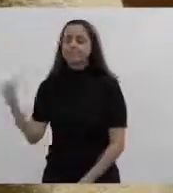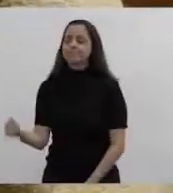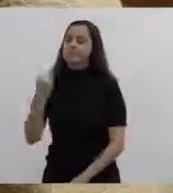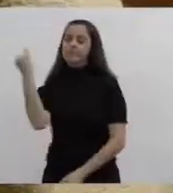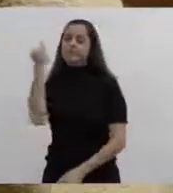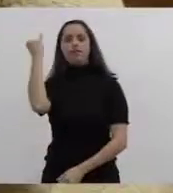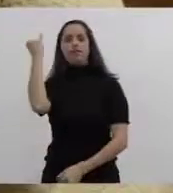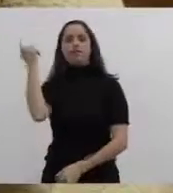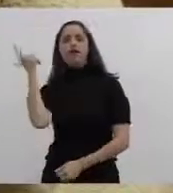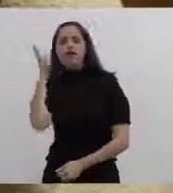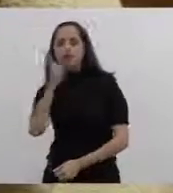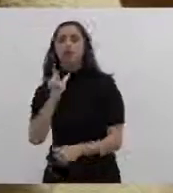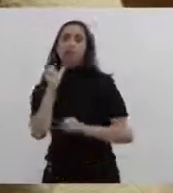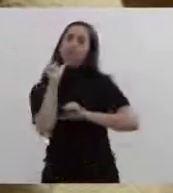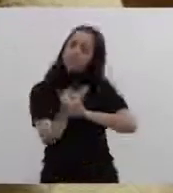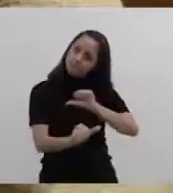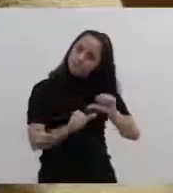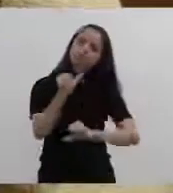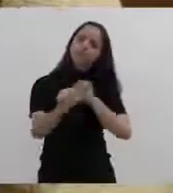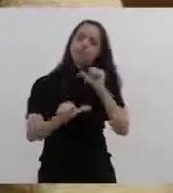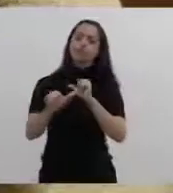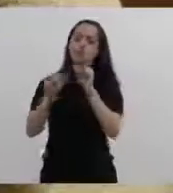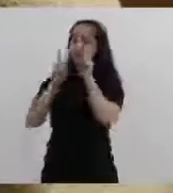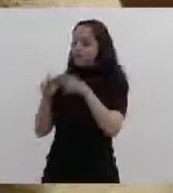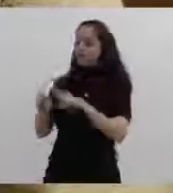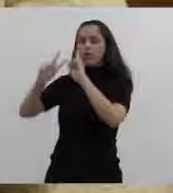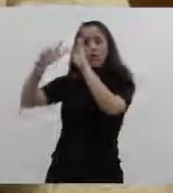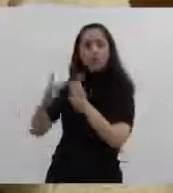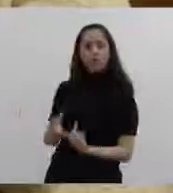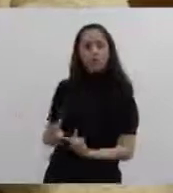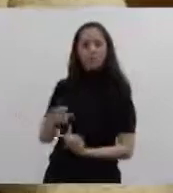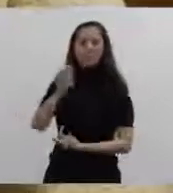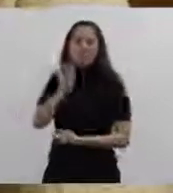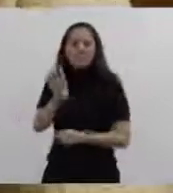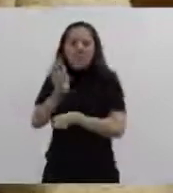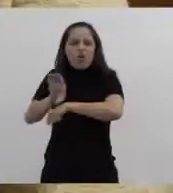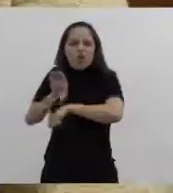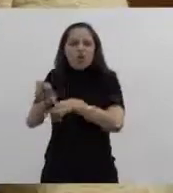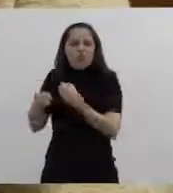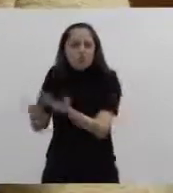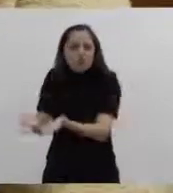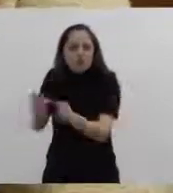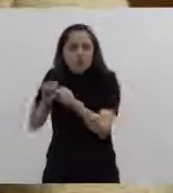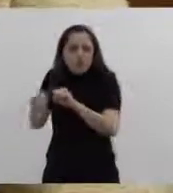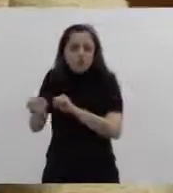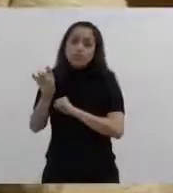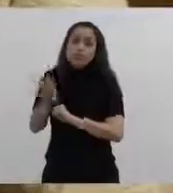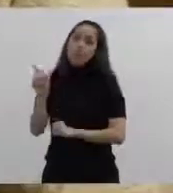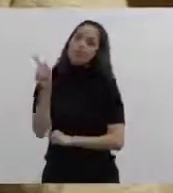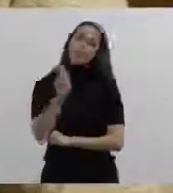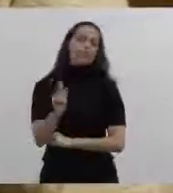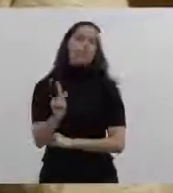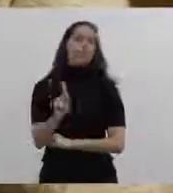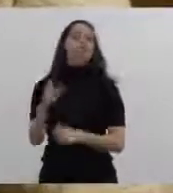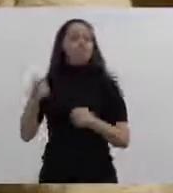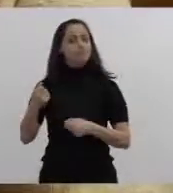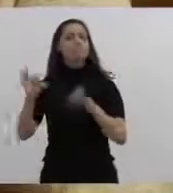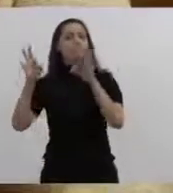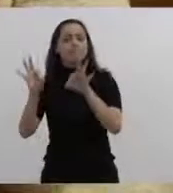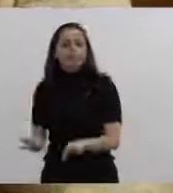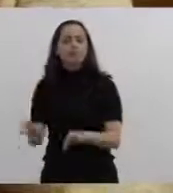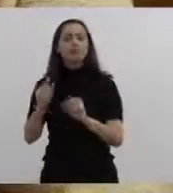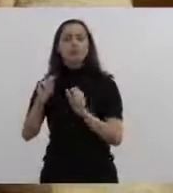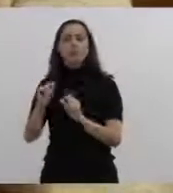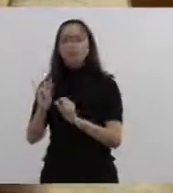com eles? O que acontece com eles a partir de sua subjetividade, sua história, sua realidade. É preciso acompanhá-los.